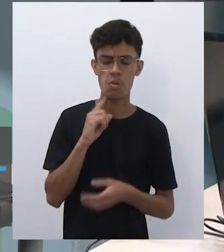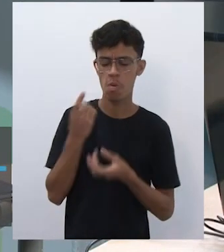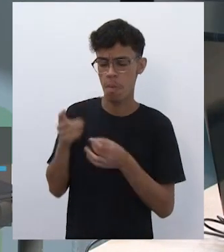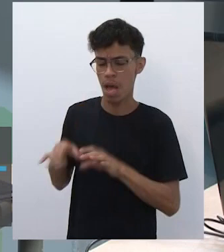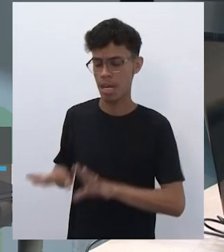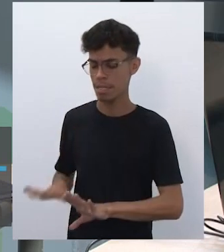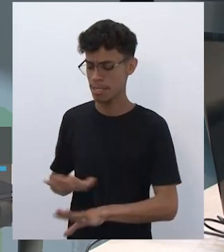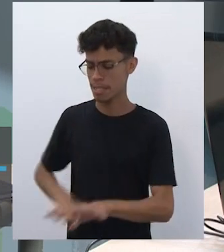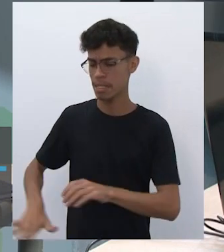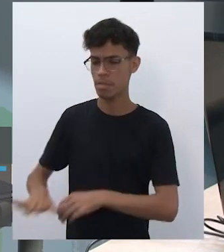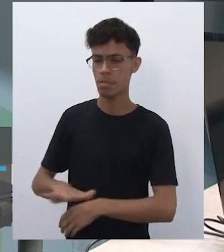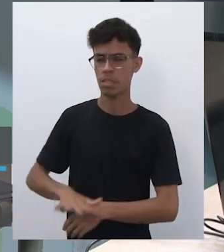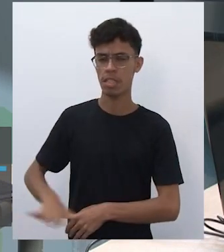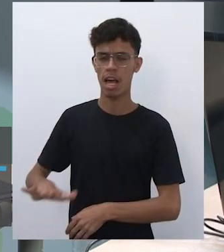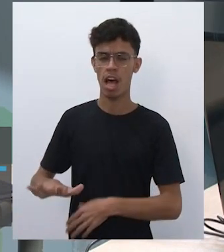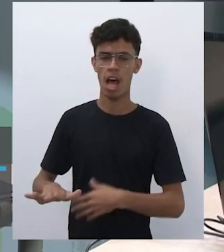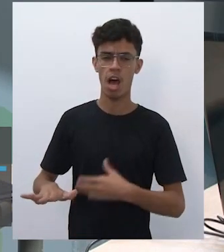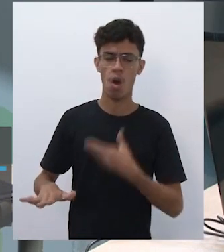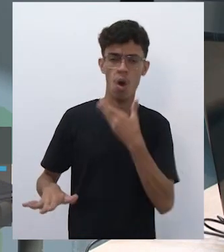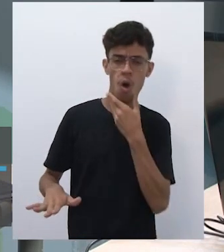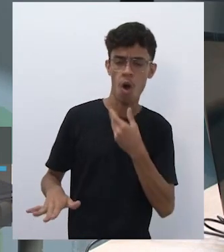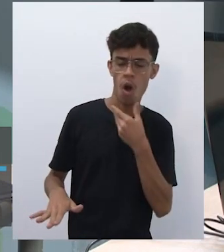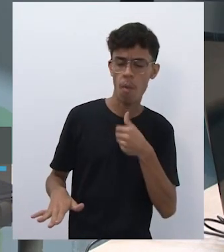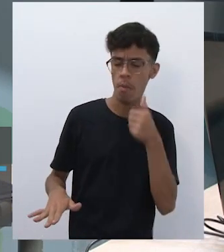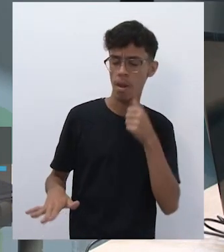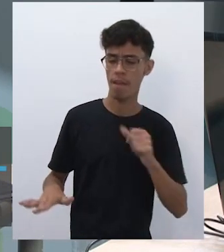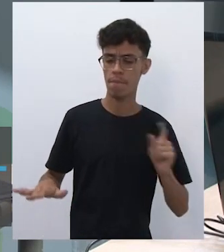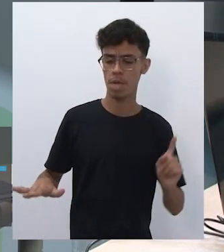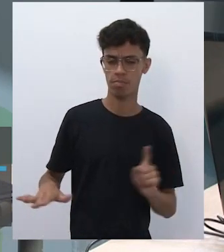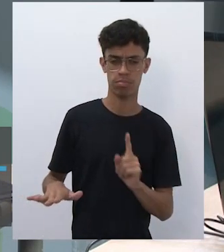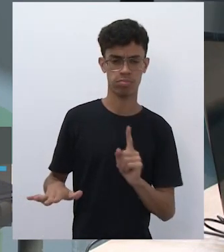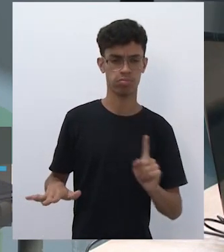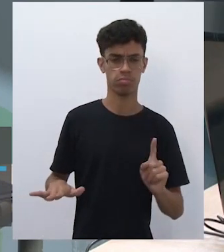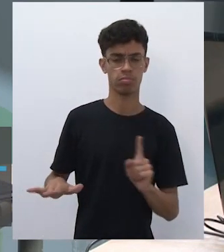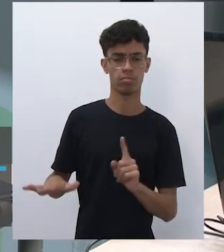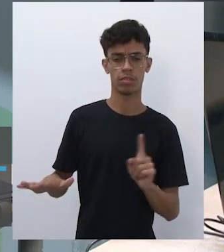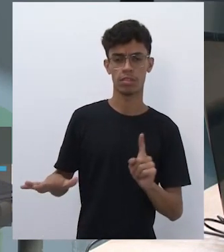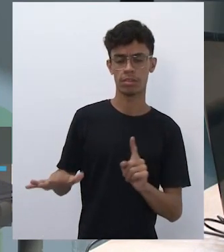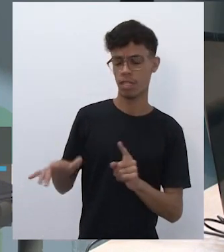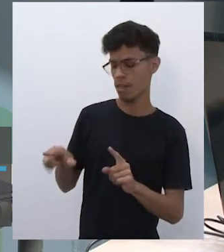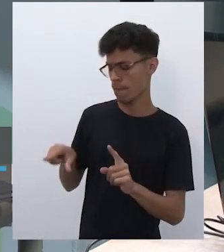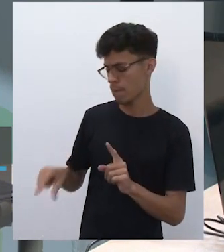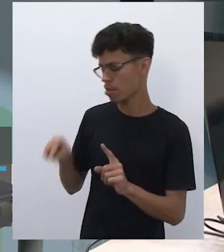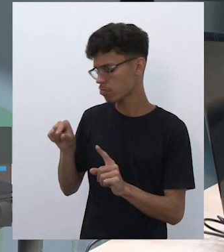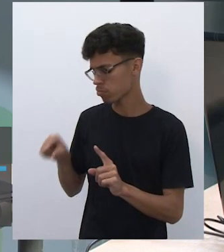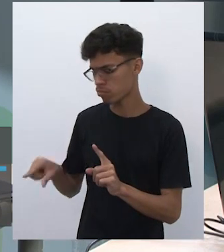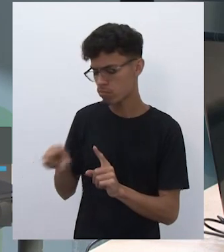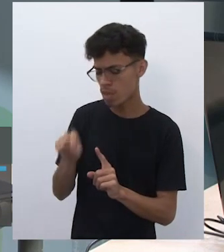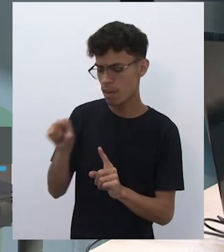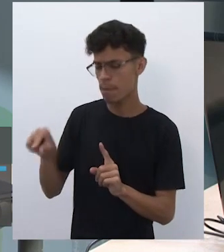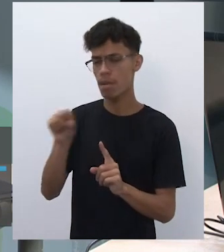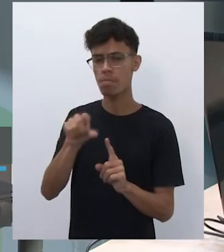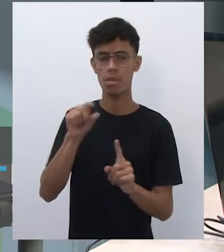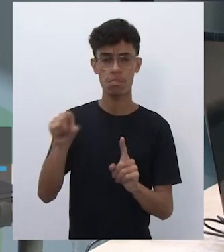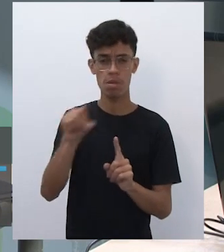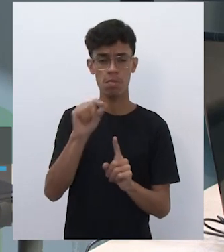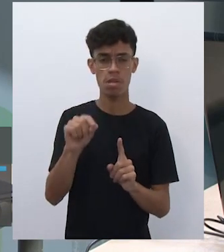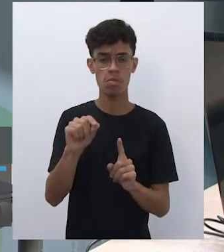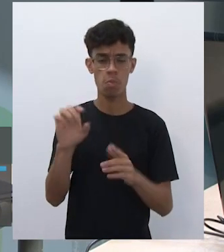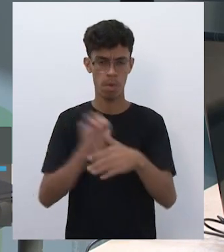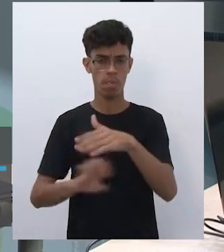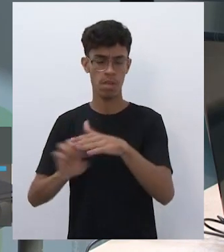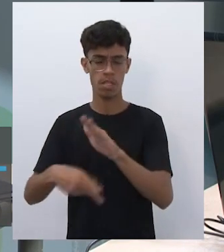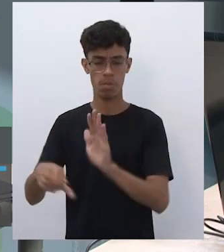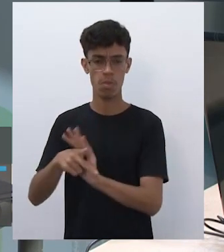que esses catadores, não é? Eles fazem diferença. Então, eles selecionam, vai para uma empresa de